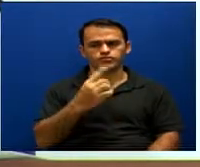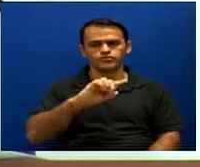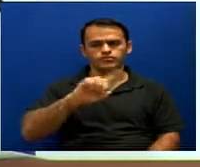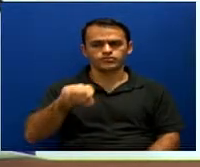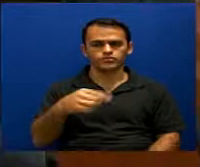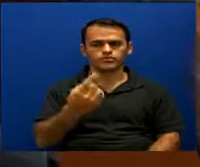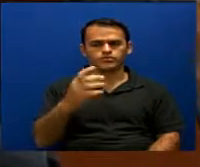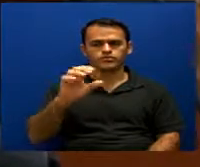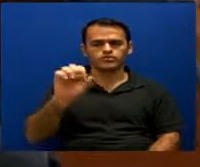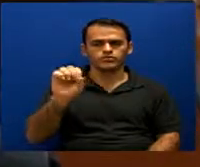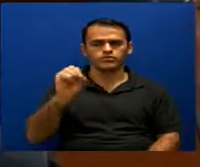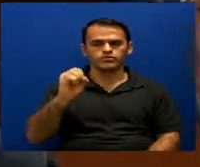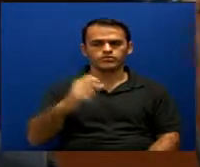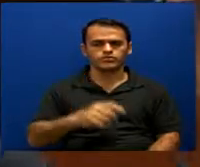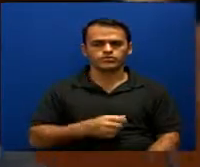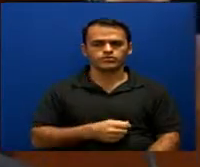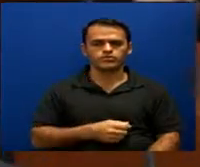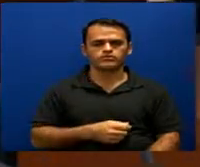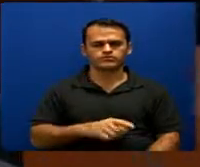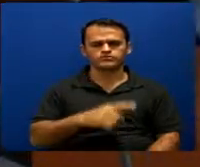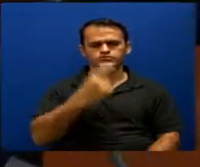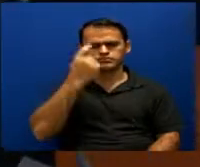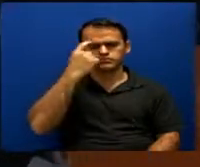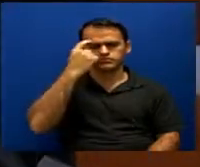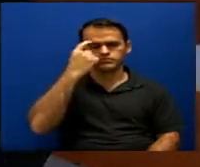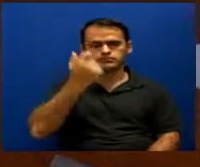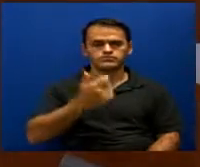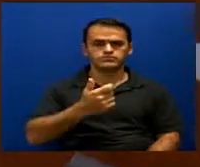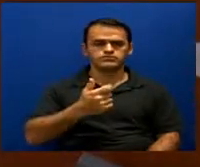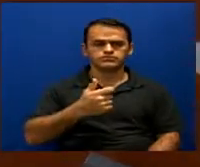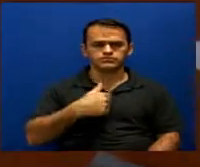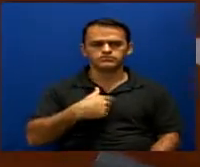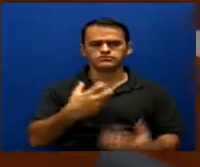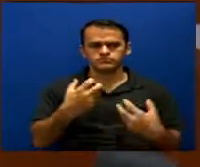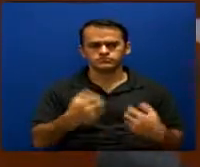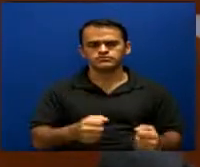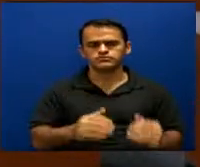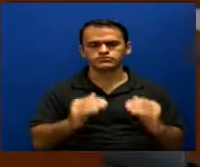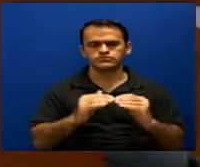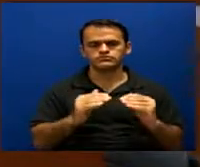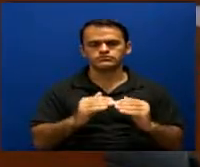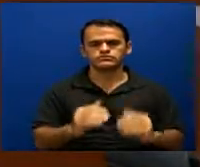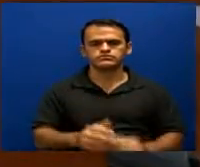1,8. 1,8. Que já age um aumento. Isso, me lembro. Eu sou totalmente favorável a isso.